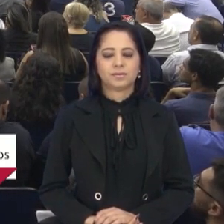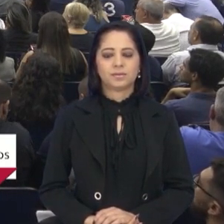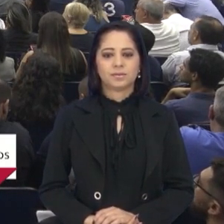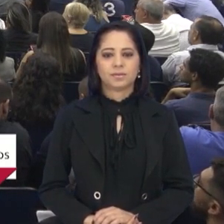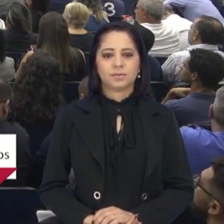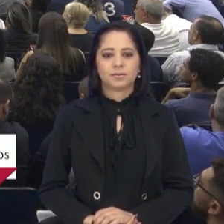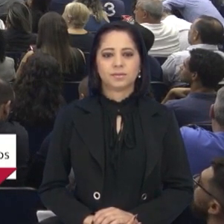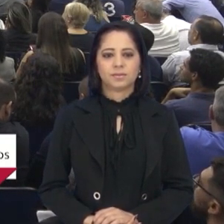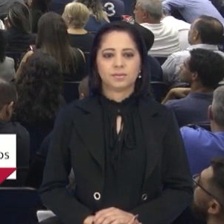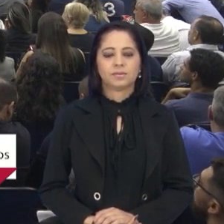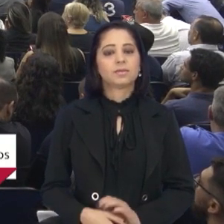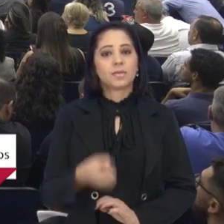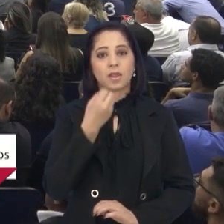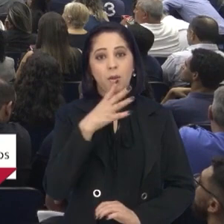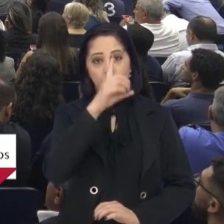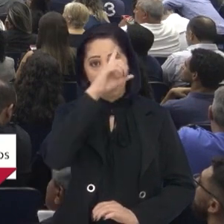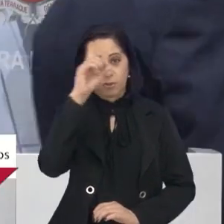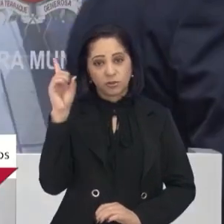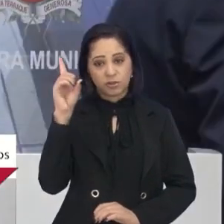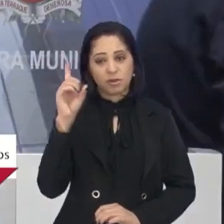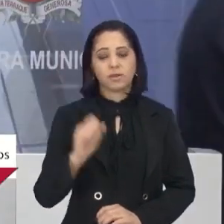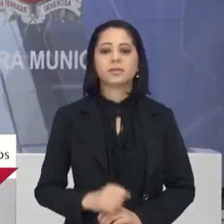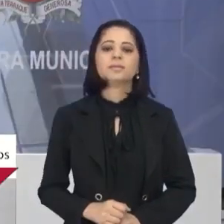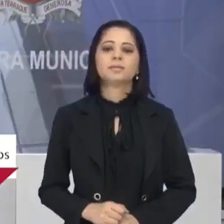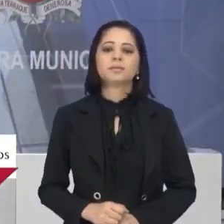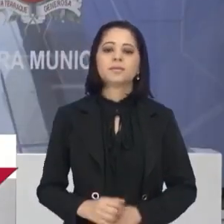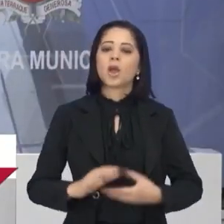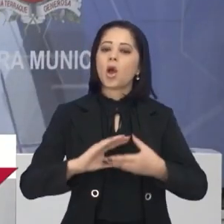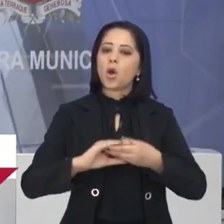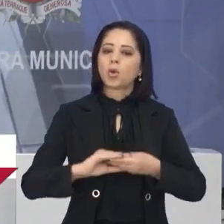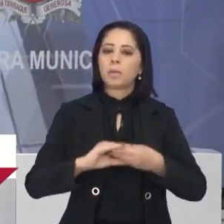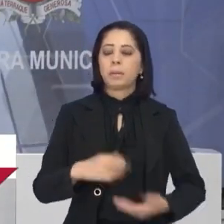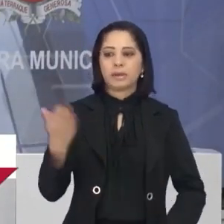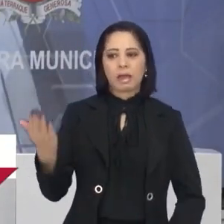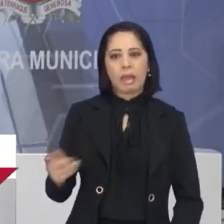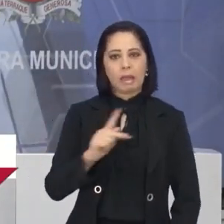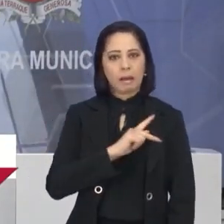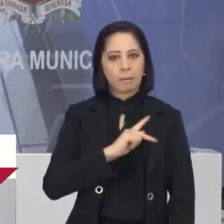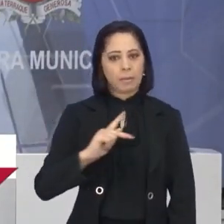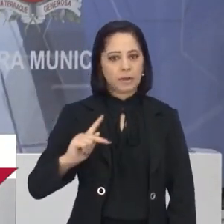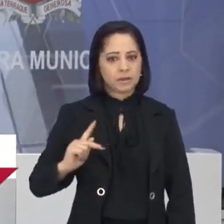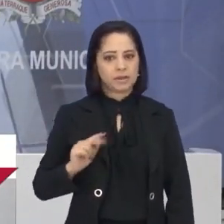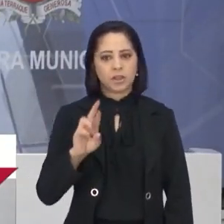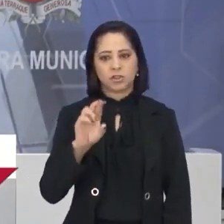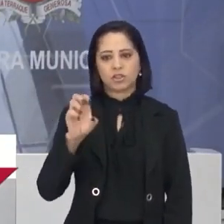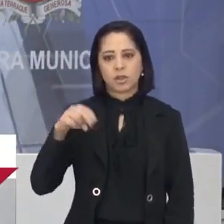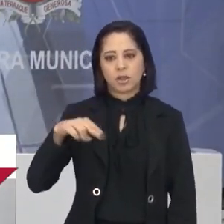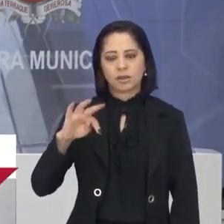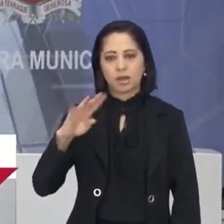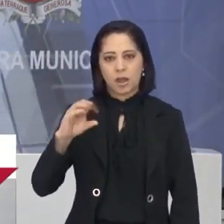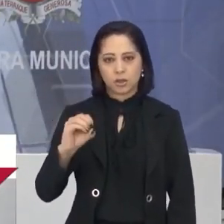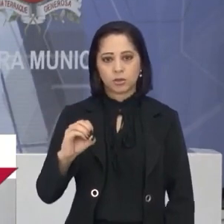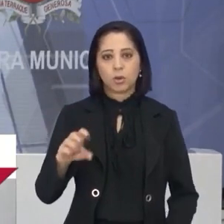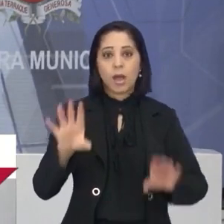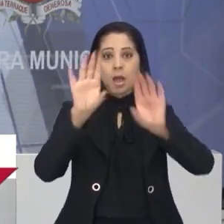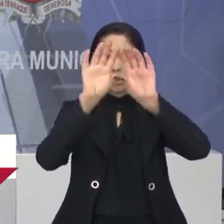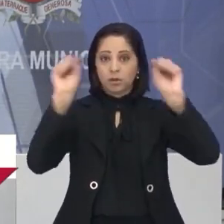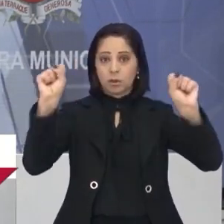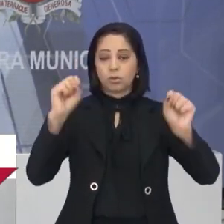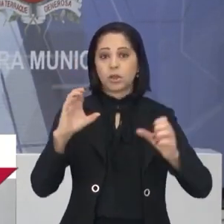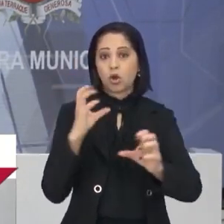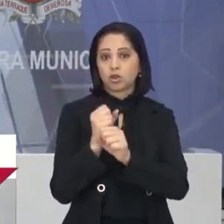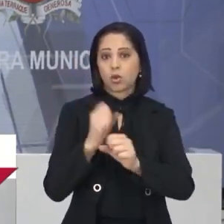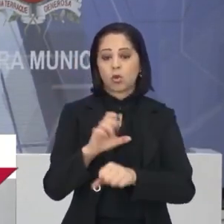Ferreira Bom dia a todos primeiro cumprimentar aqui o nosso Presidente o Renato Martins presidente do Tribunal de Cont do Estado de São Paulo obrigado Renato mais uma